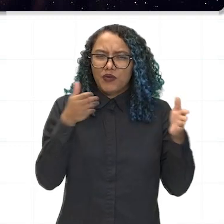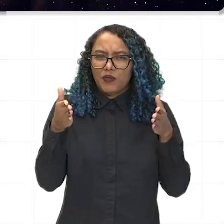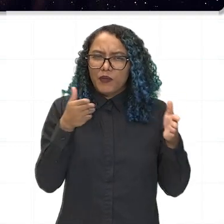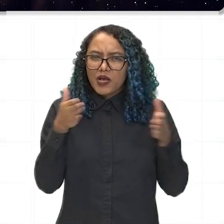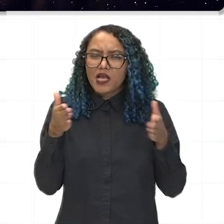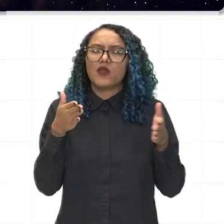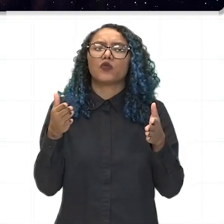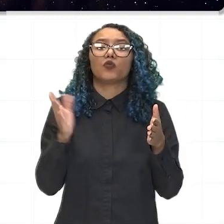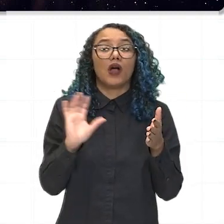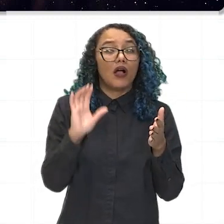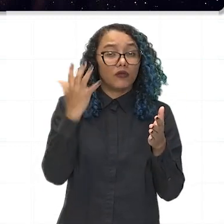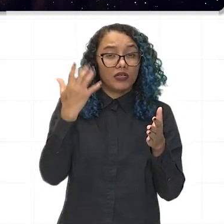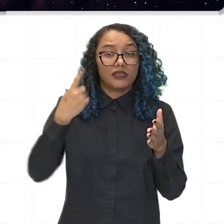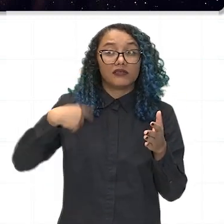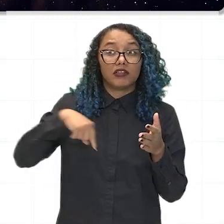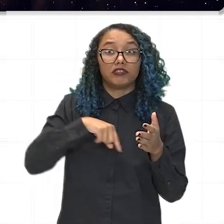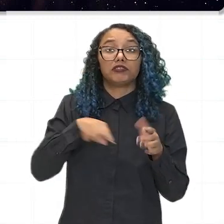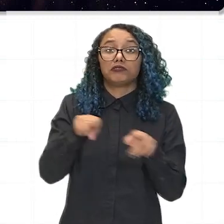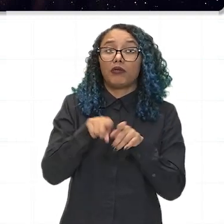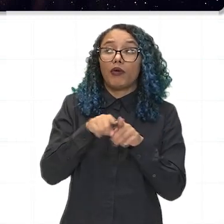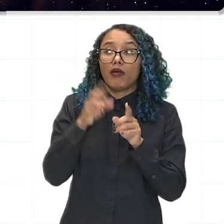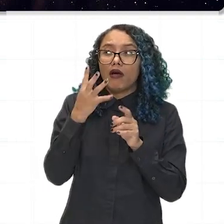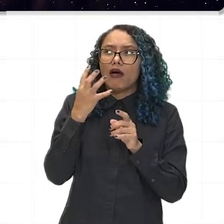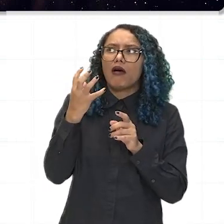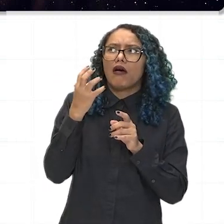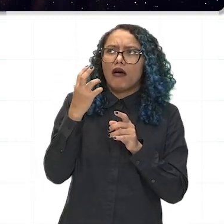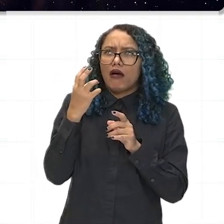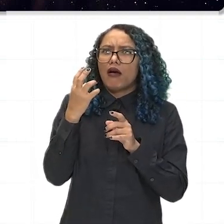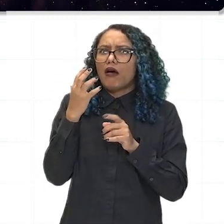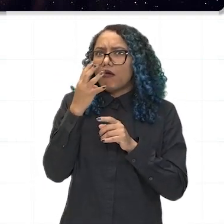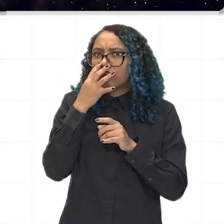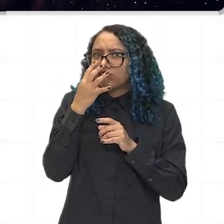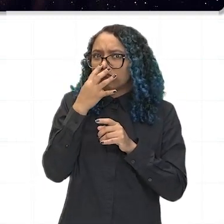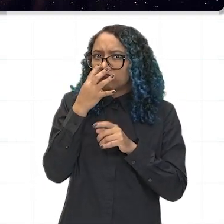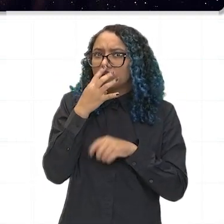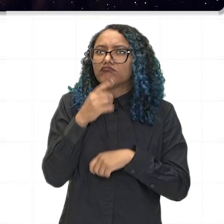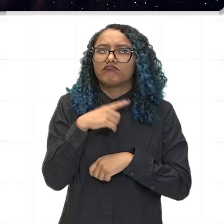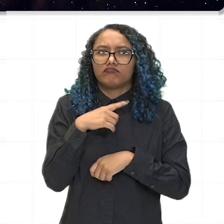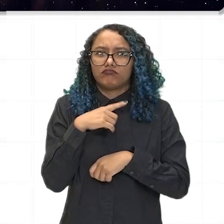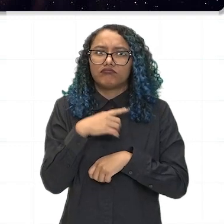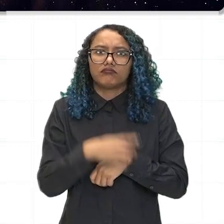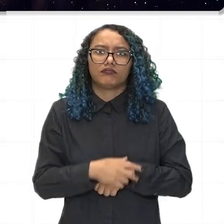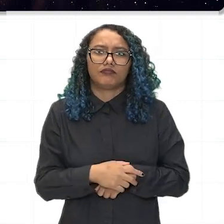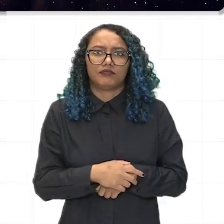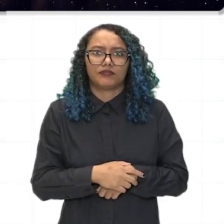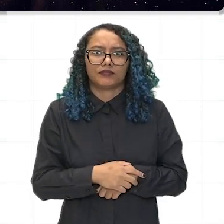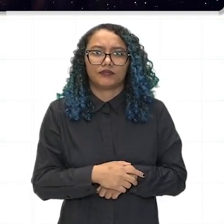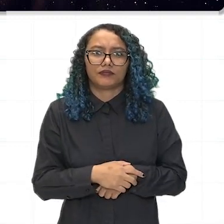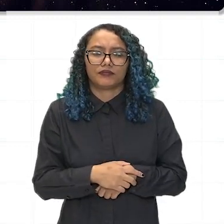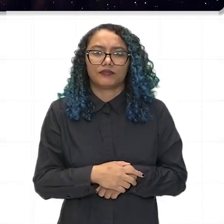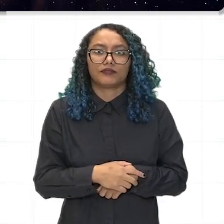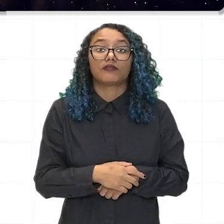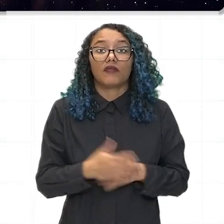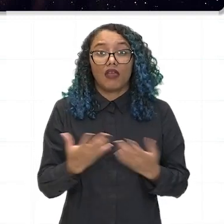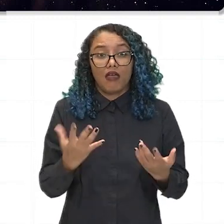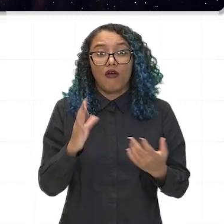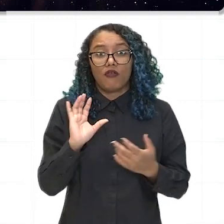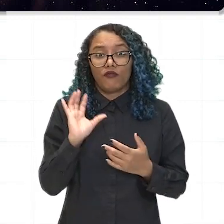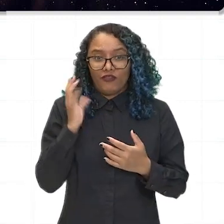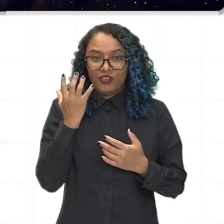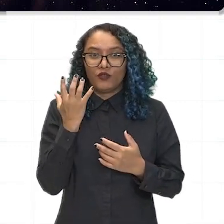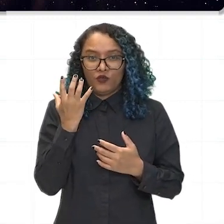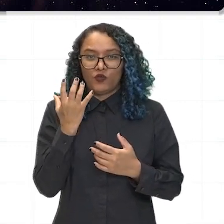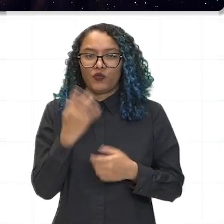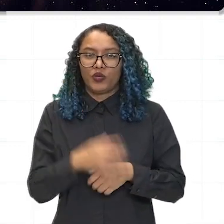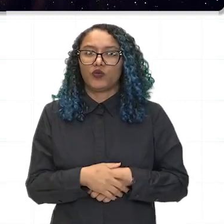vão ocorrendo e nos chamam muita atenção. Você tem um fenômeno no eclipse